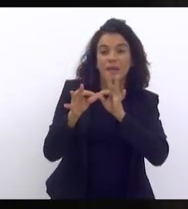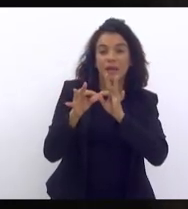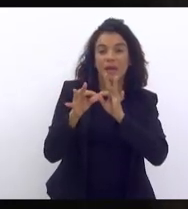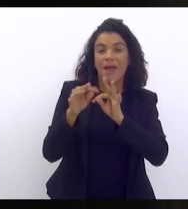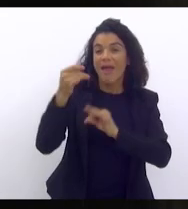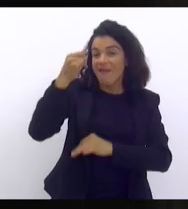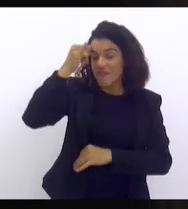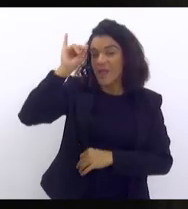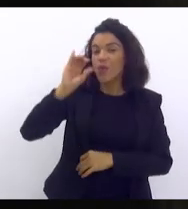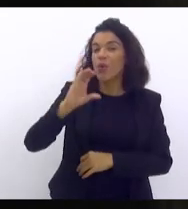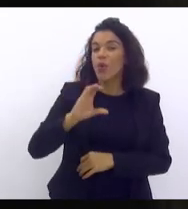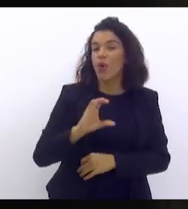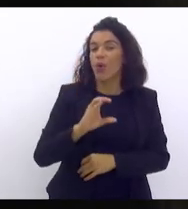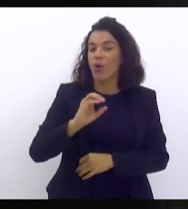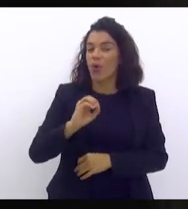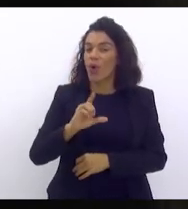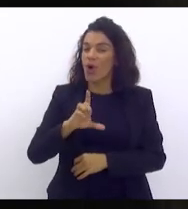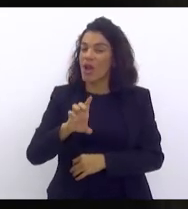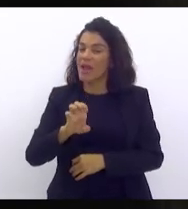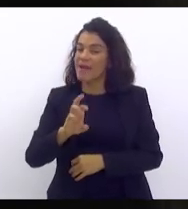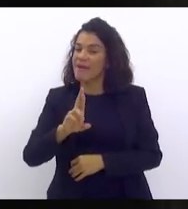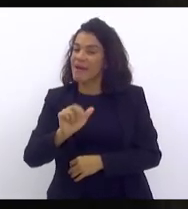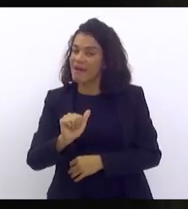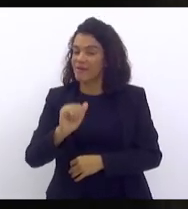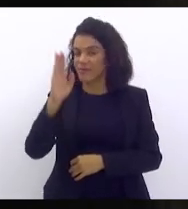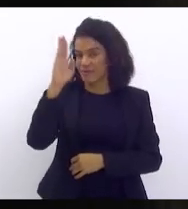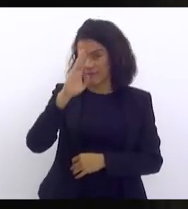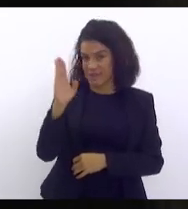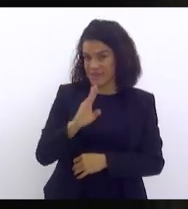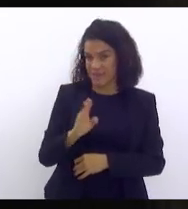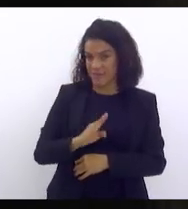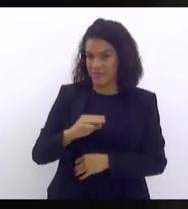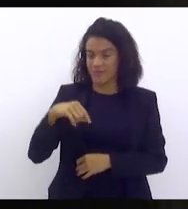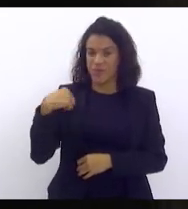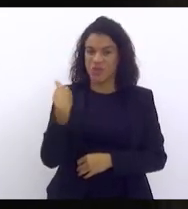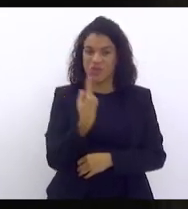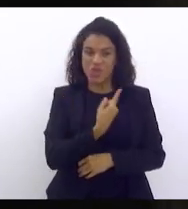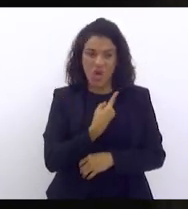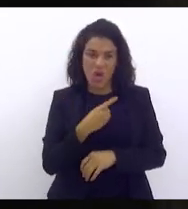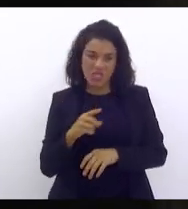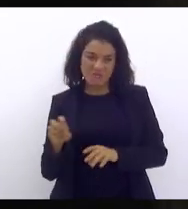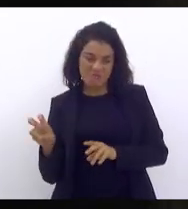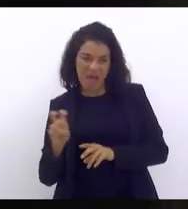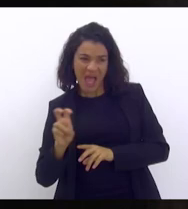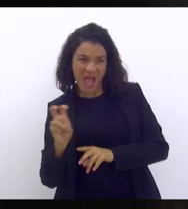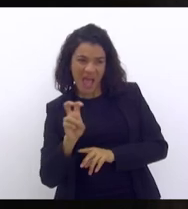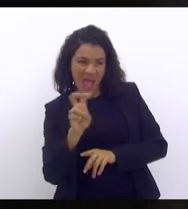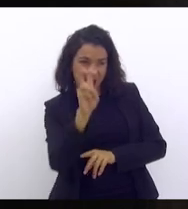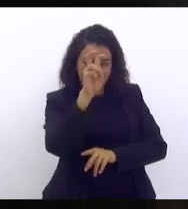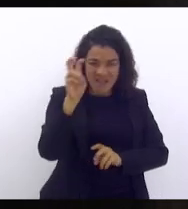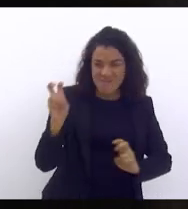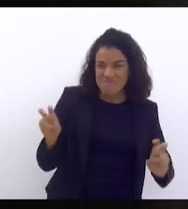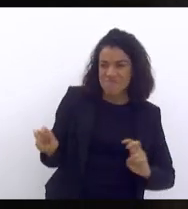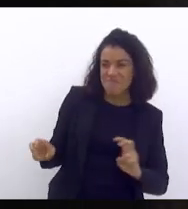cólera no Brasil, nós subimos todos os morros do estado do Rio de